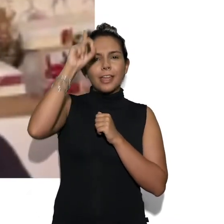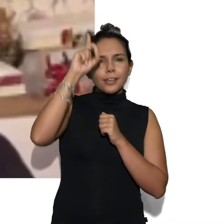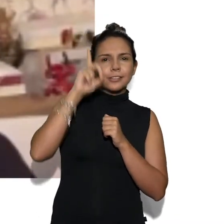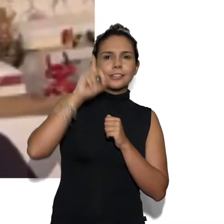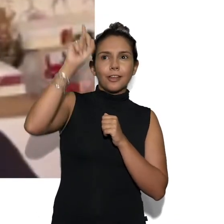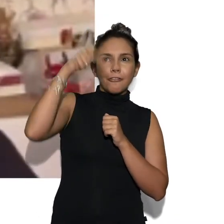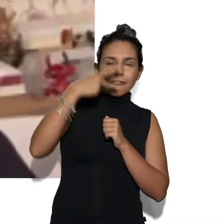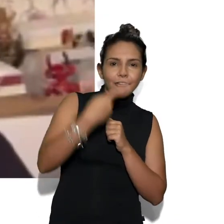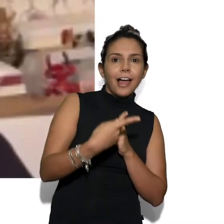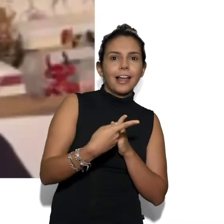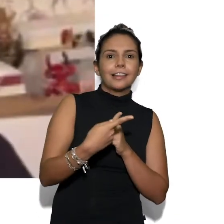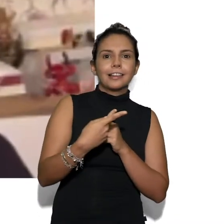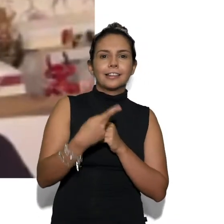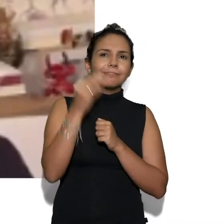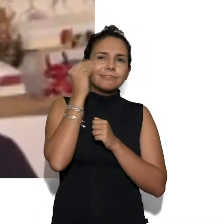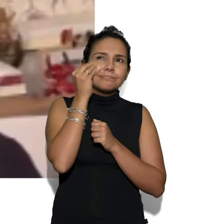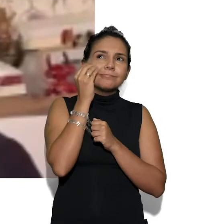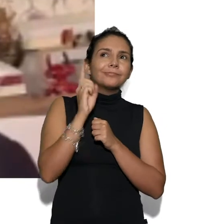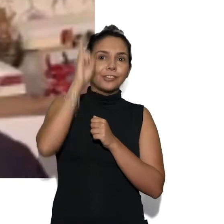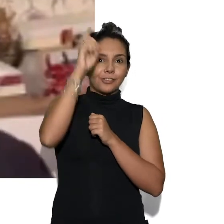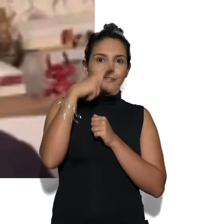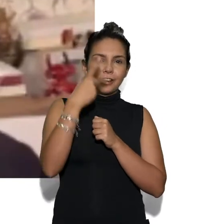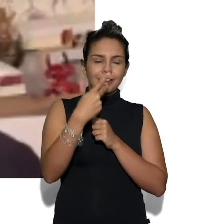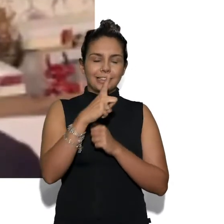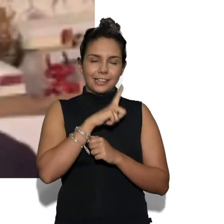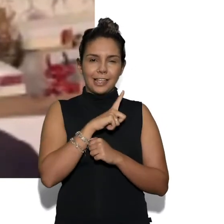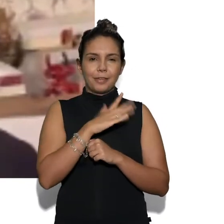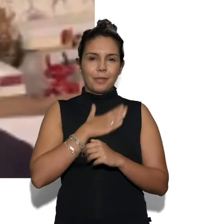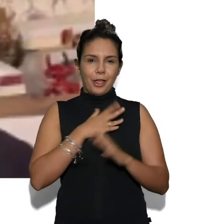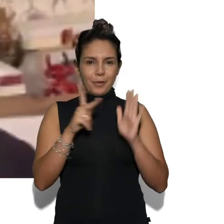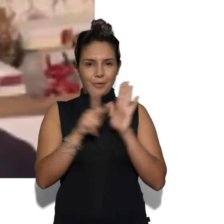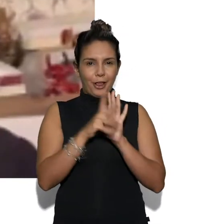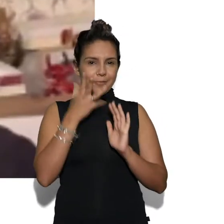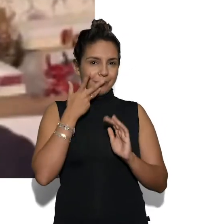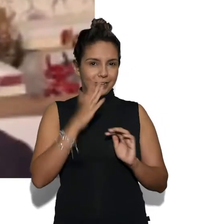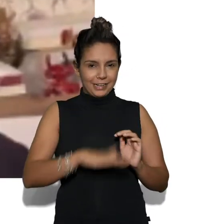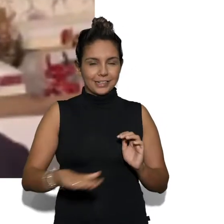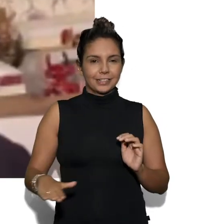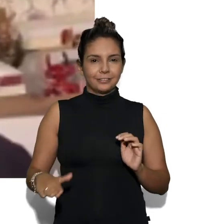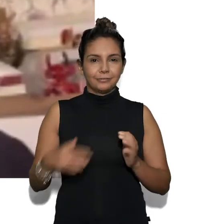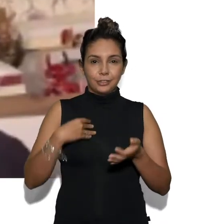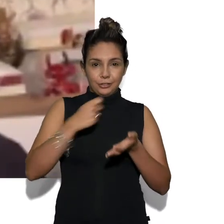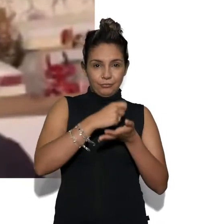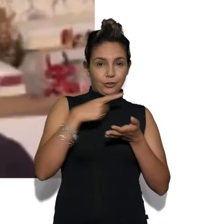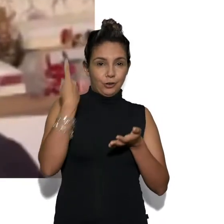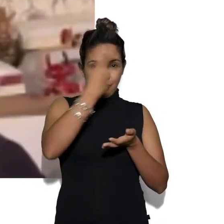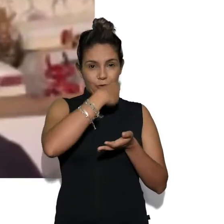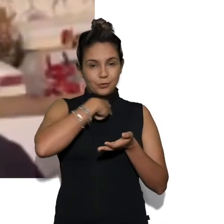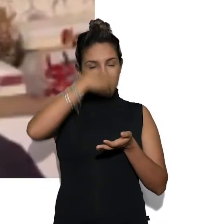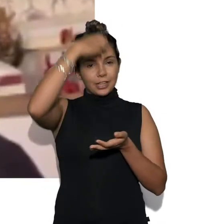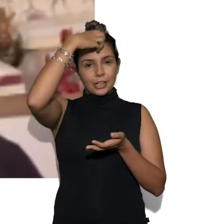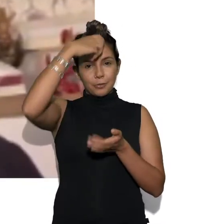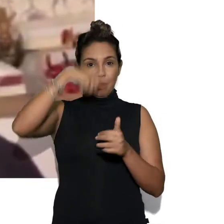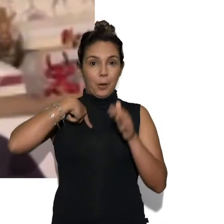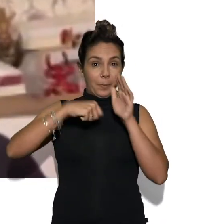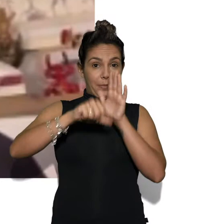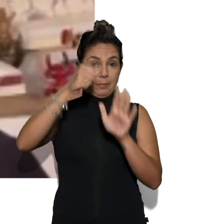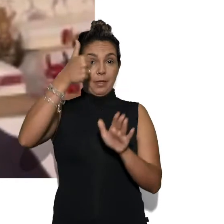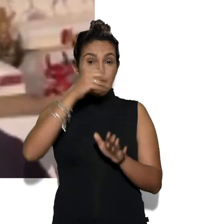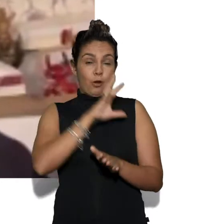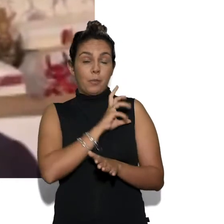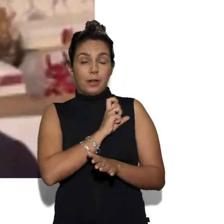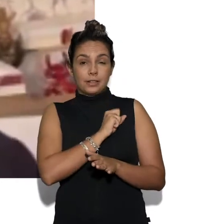se pronuncie. E isso tem que ver com a minha própria infância. Aliás, quando eu escrevi O Nosso Reino, que é o meu primeiro